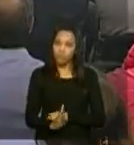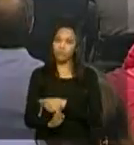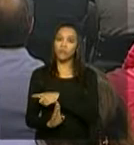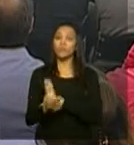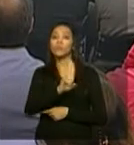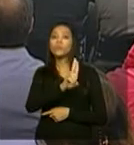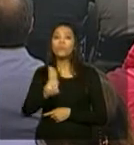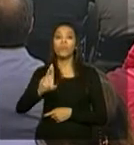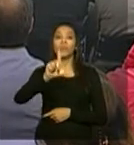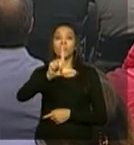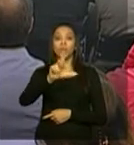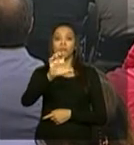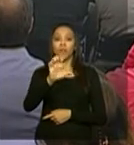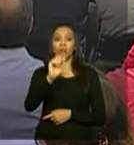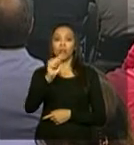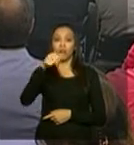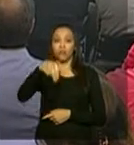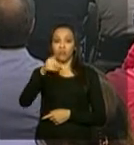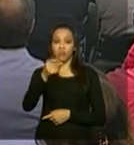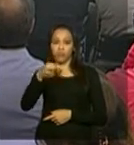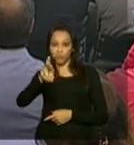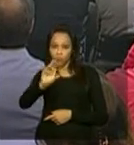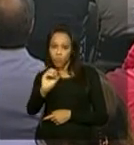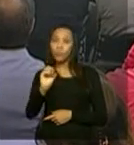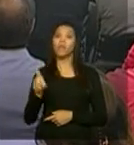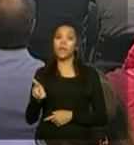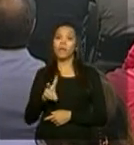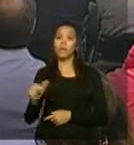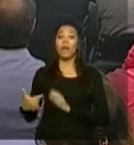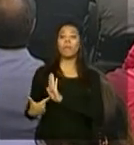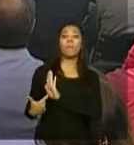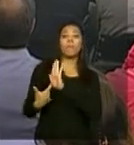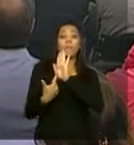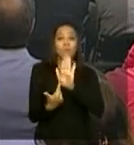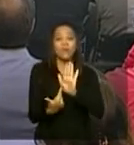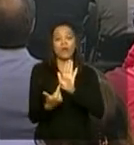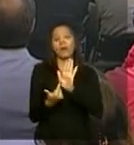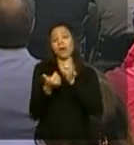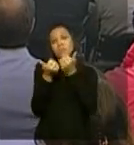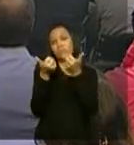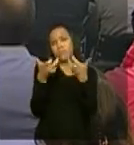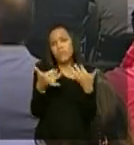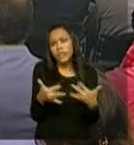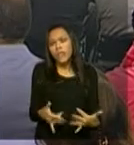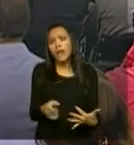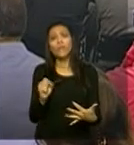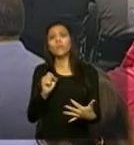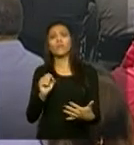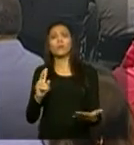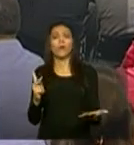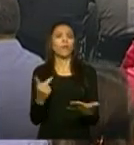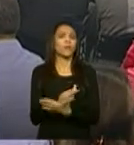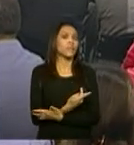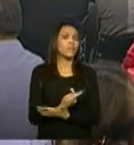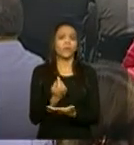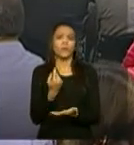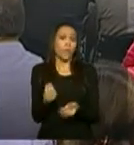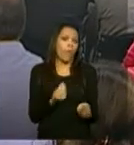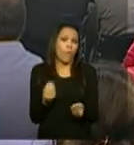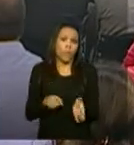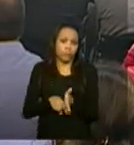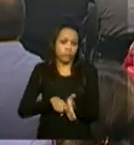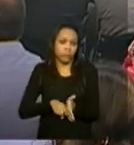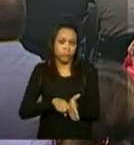doutor leandro que vai designar quem irá apresentar o resultado da perícia do laudo